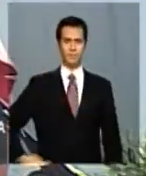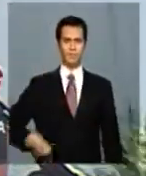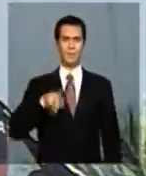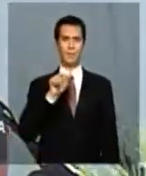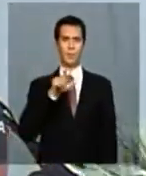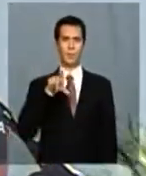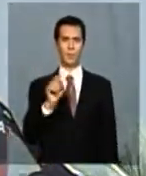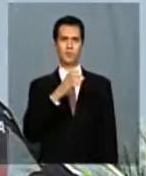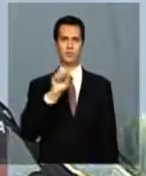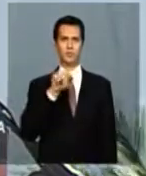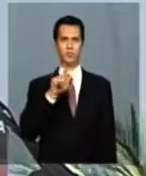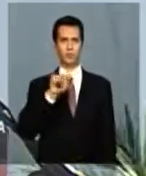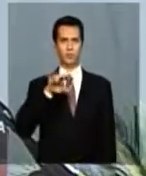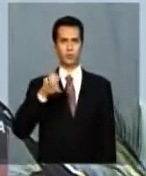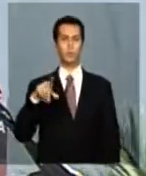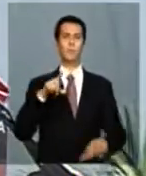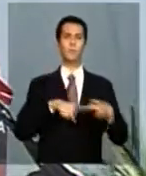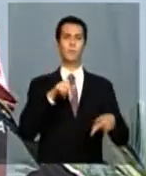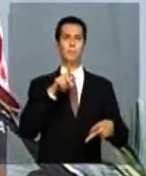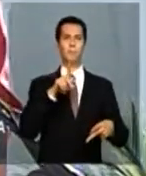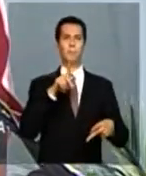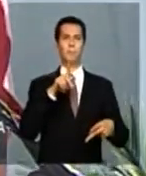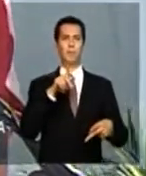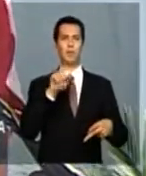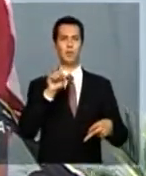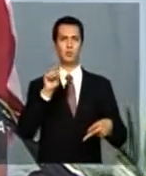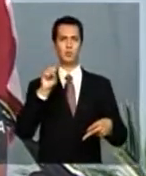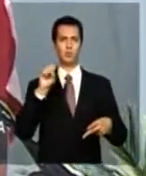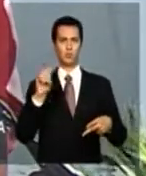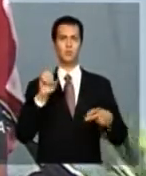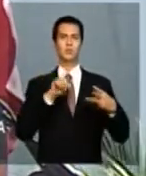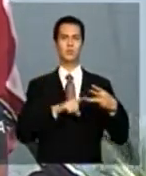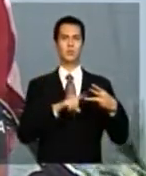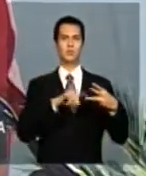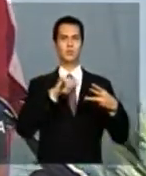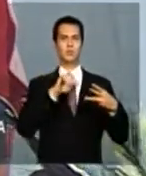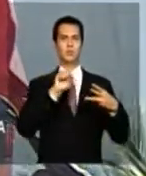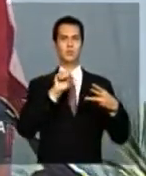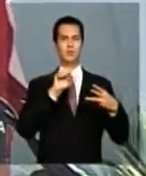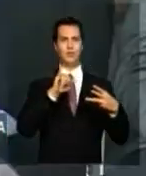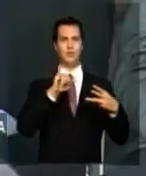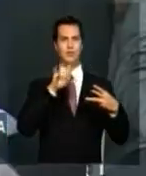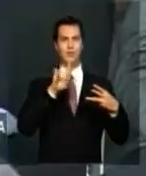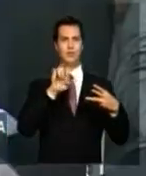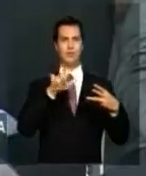dos Transportes, e a ministra Idelis Salvatti,